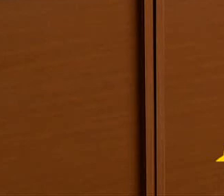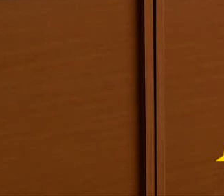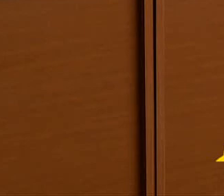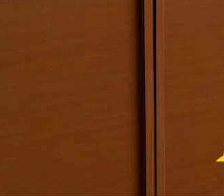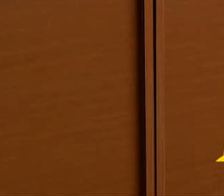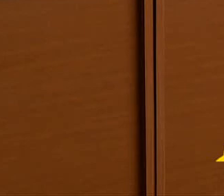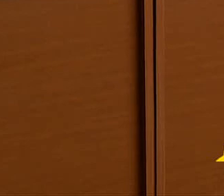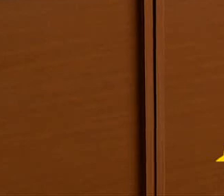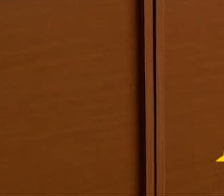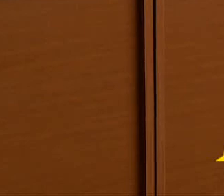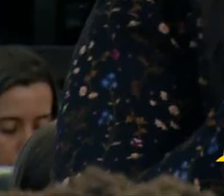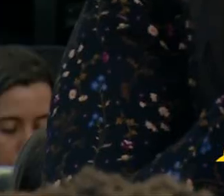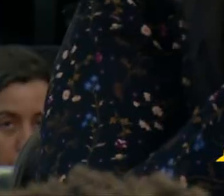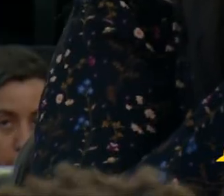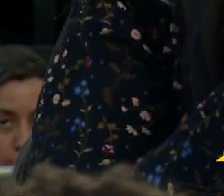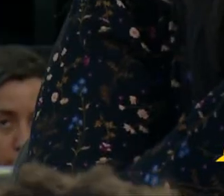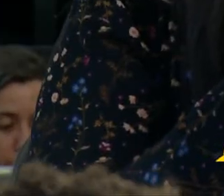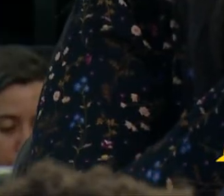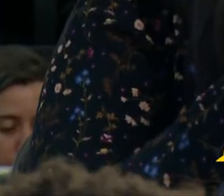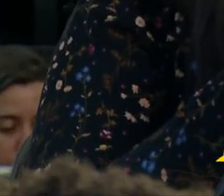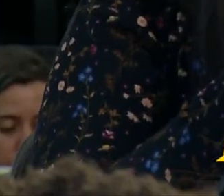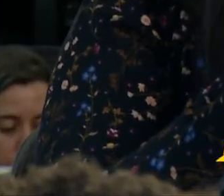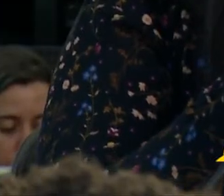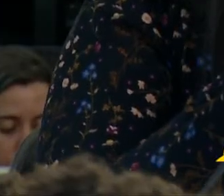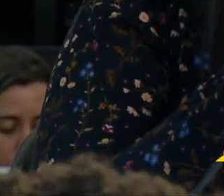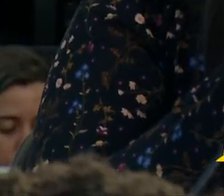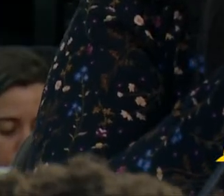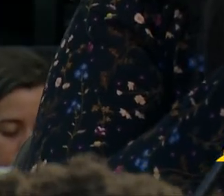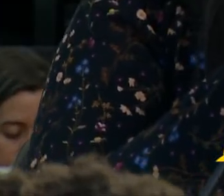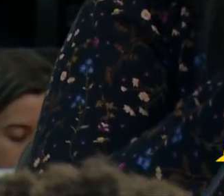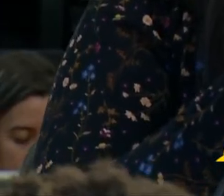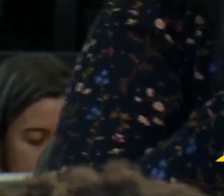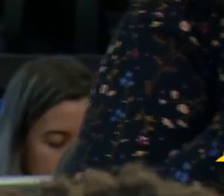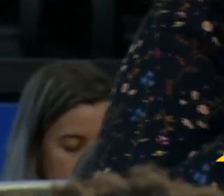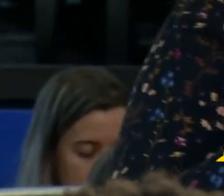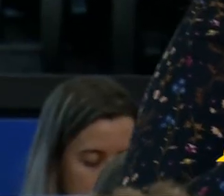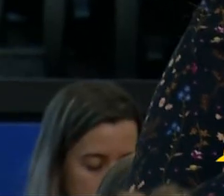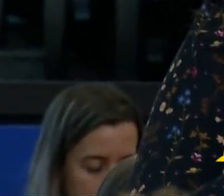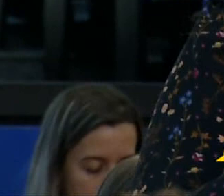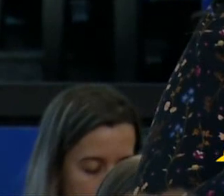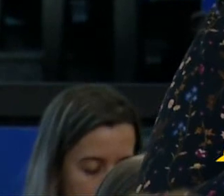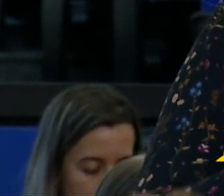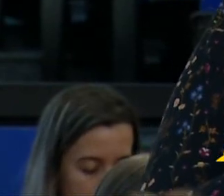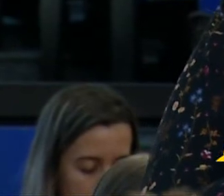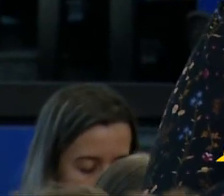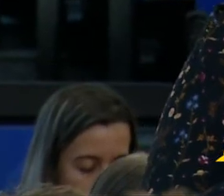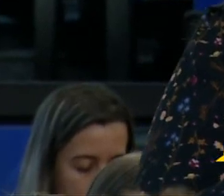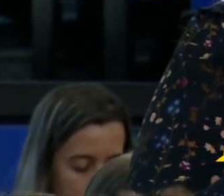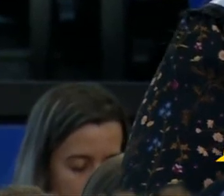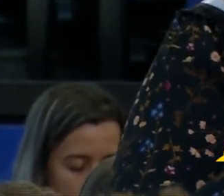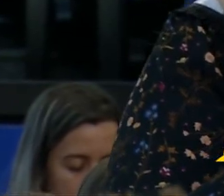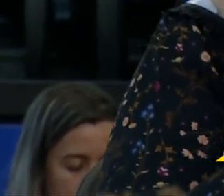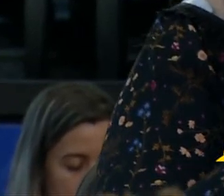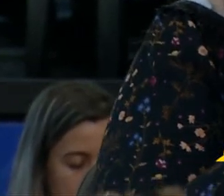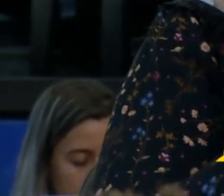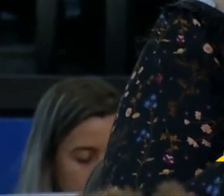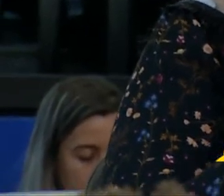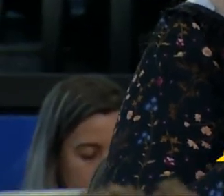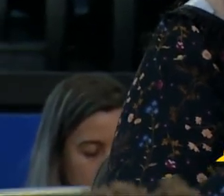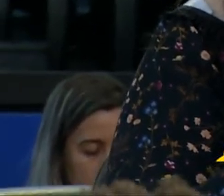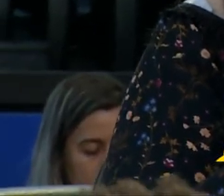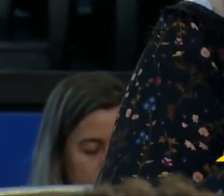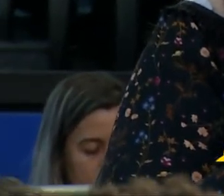Ah, foi. Enfim, eu esqueci de agradecer umas pessoas aí